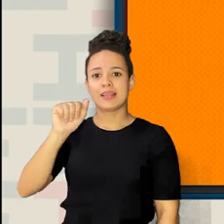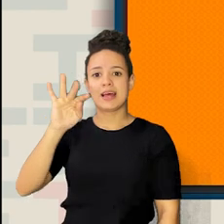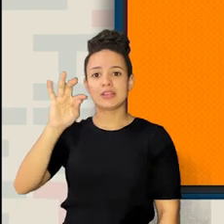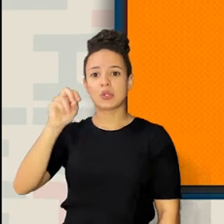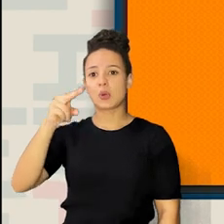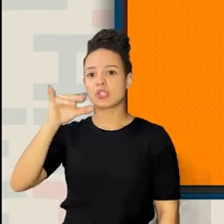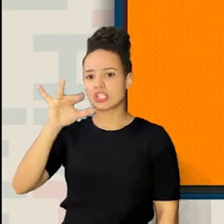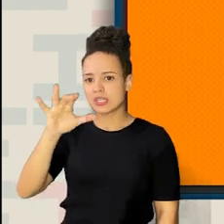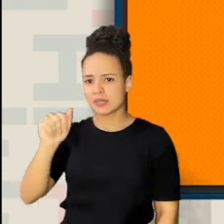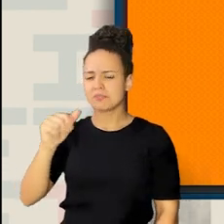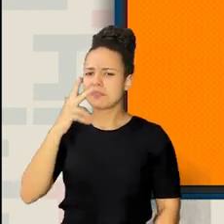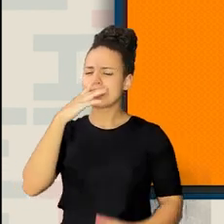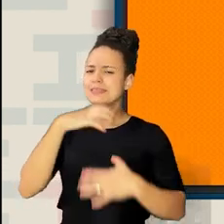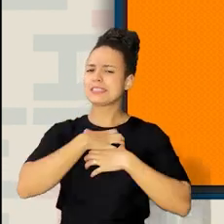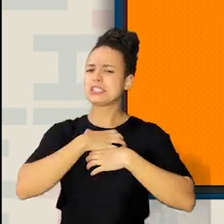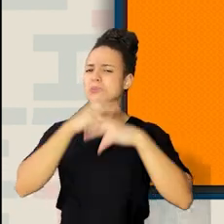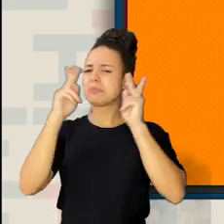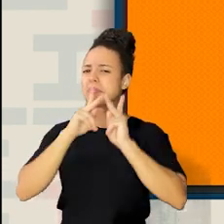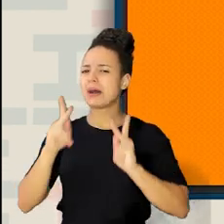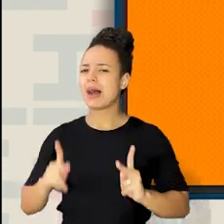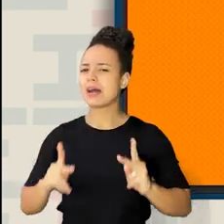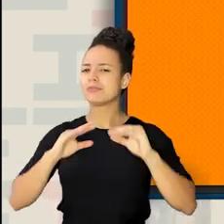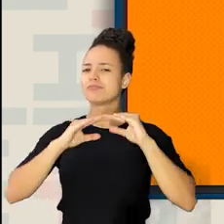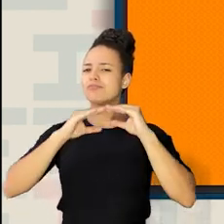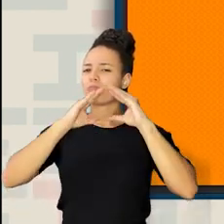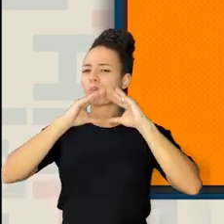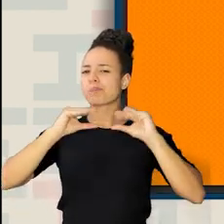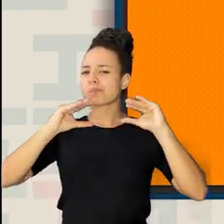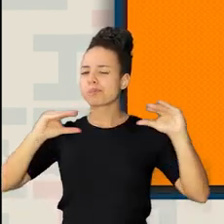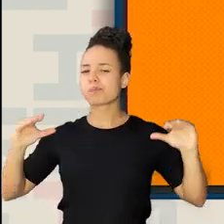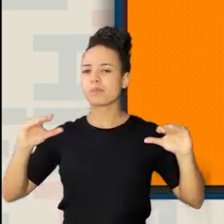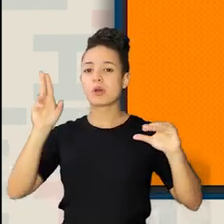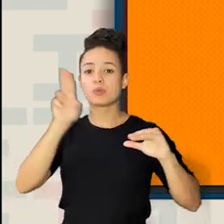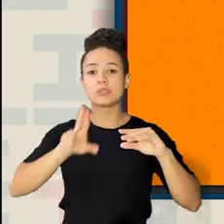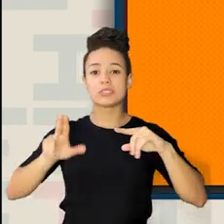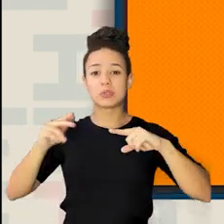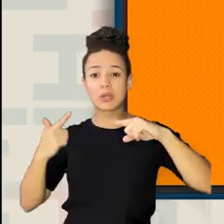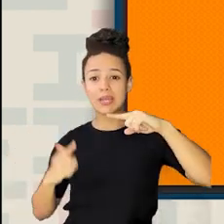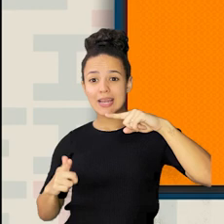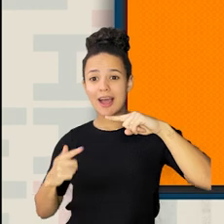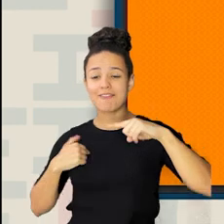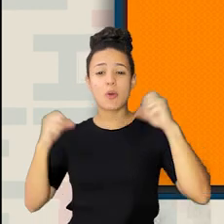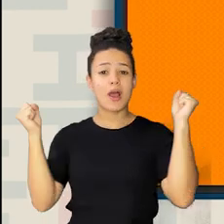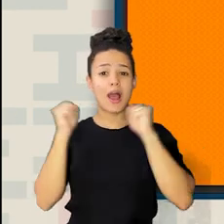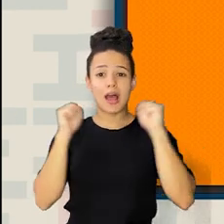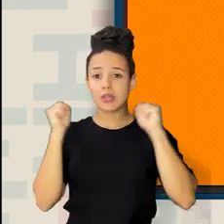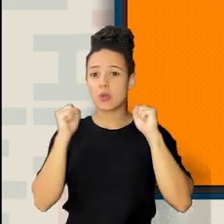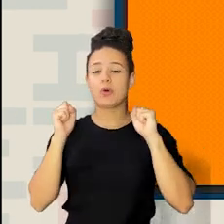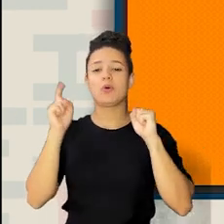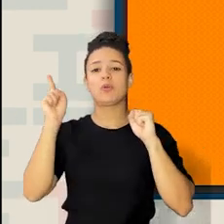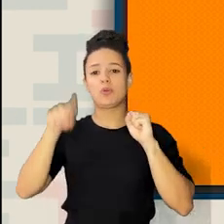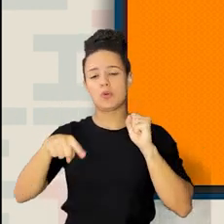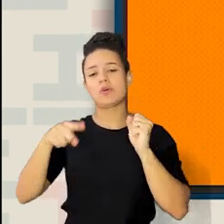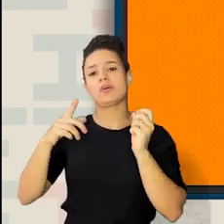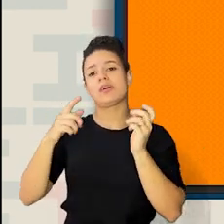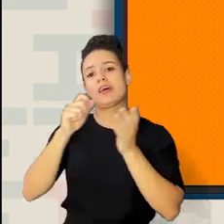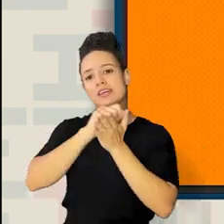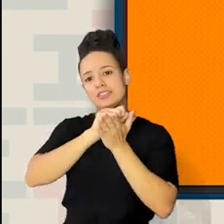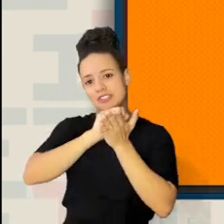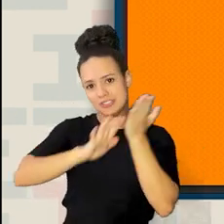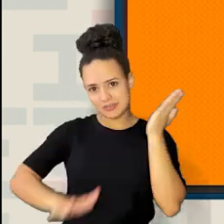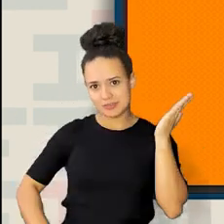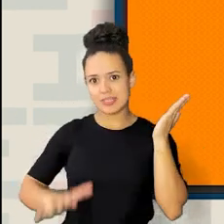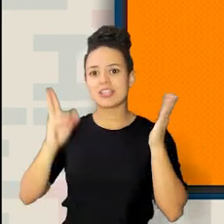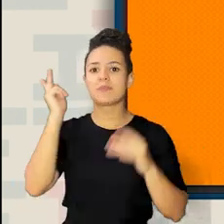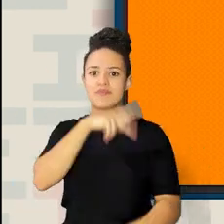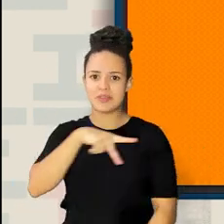harmonia, né? E explorando as notas graves. Eu adoro esse exercício do livro das professoras, que